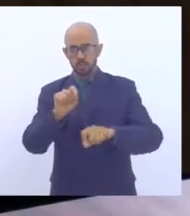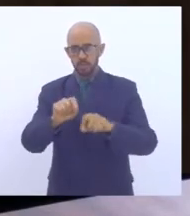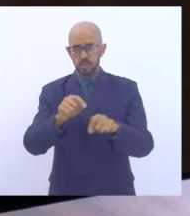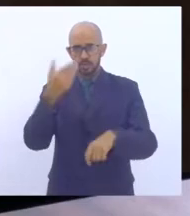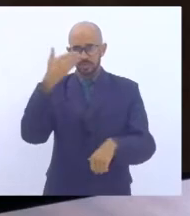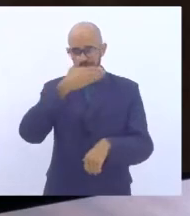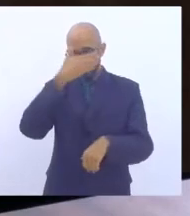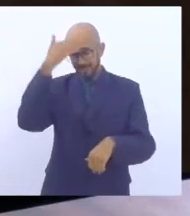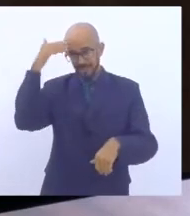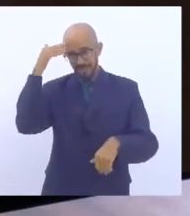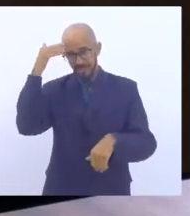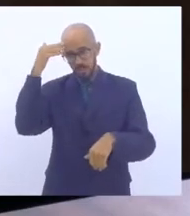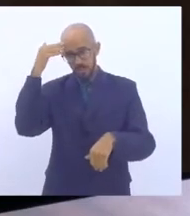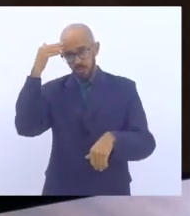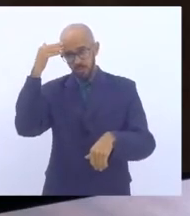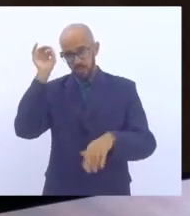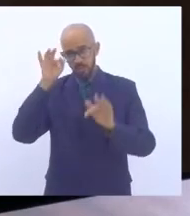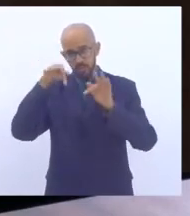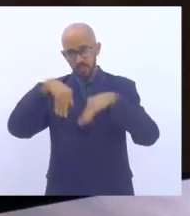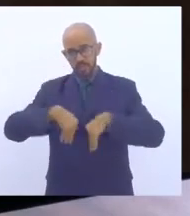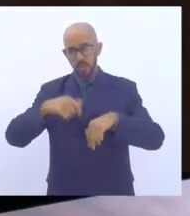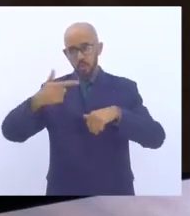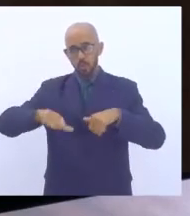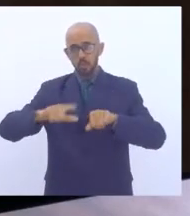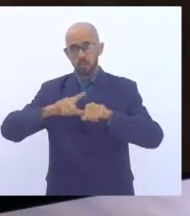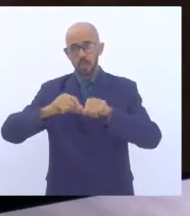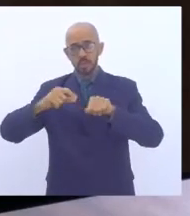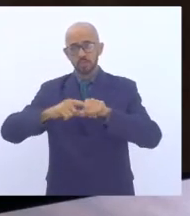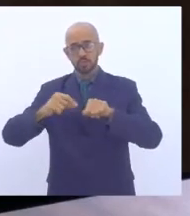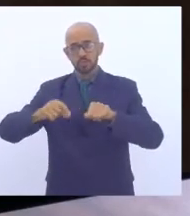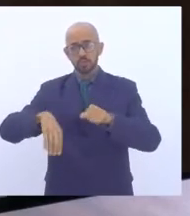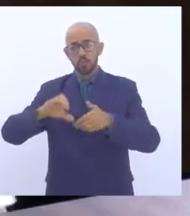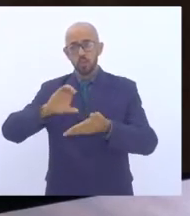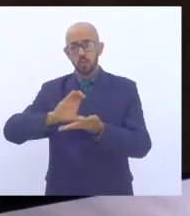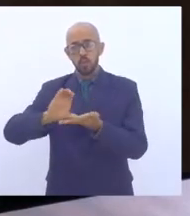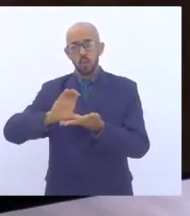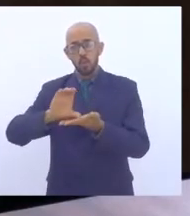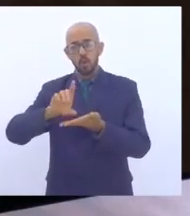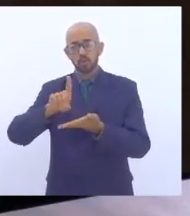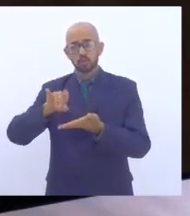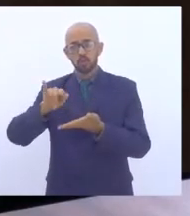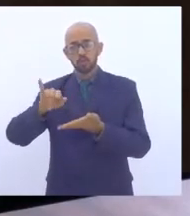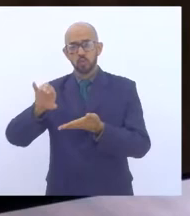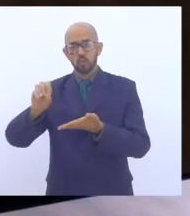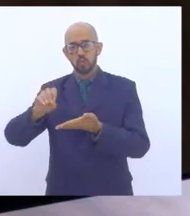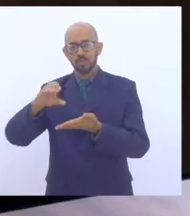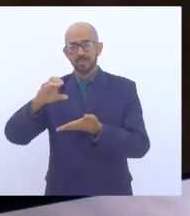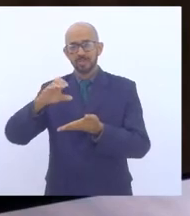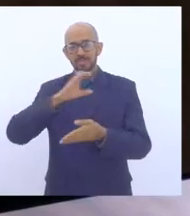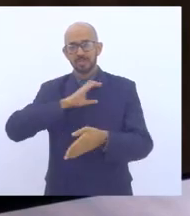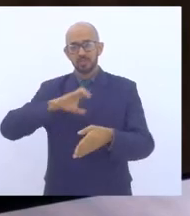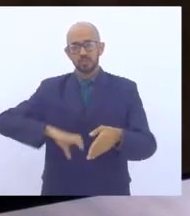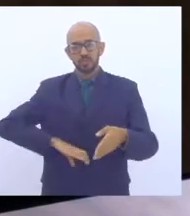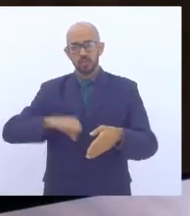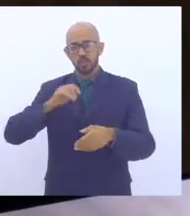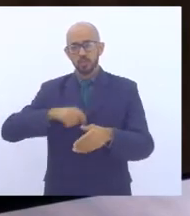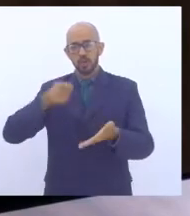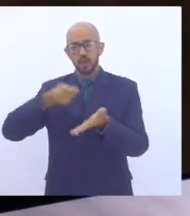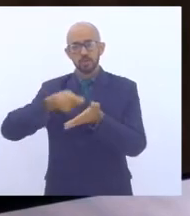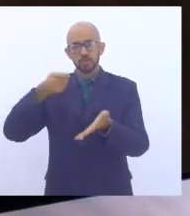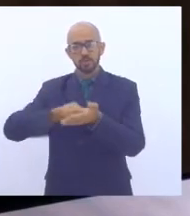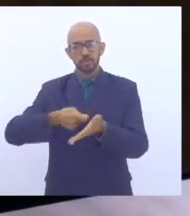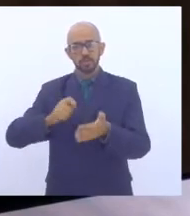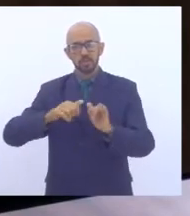esqueceu de fechar com mais um artigo Código Civil determina né que eu estou a lei entra em vigor na data da sua